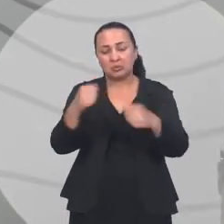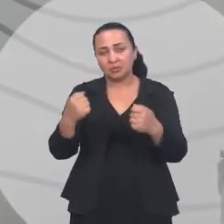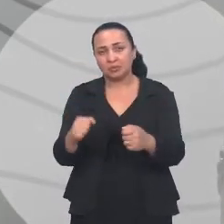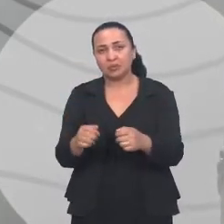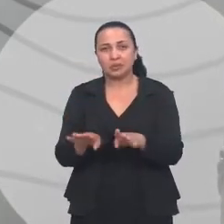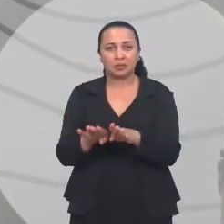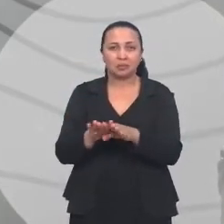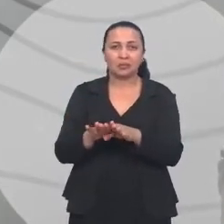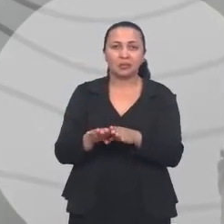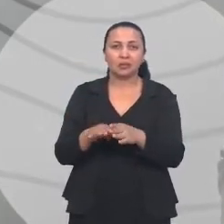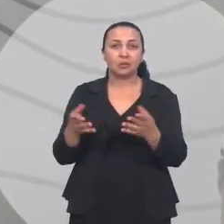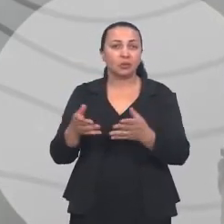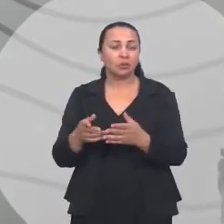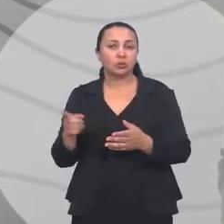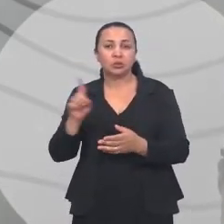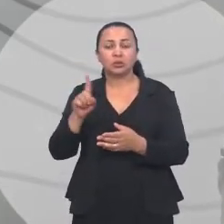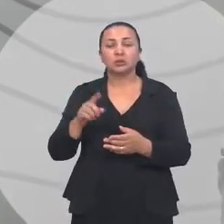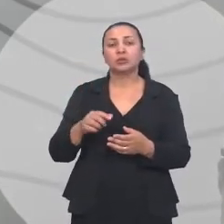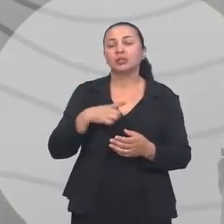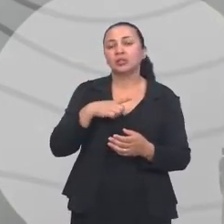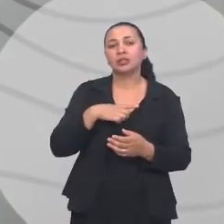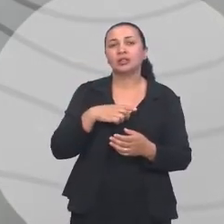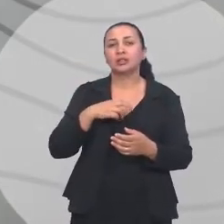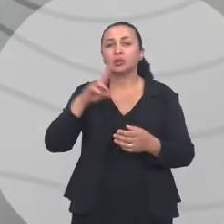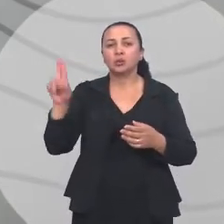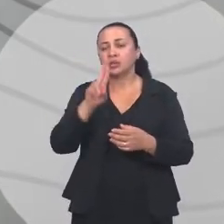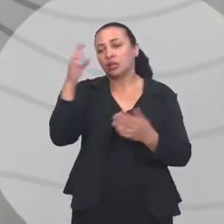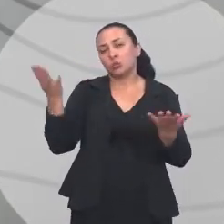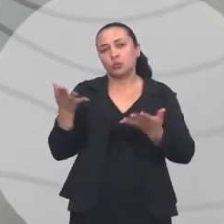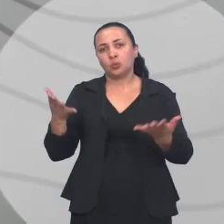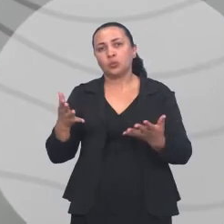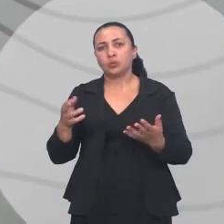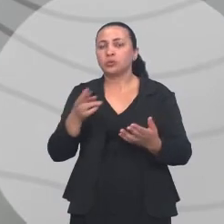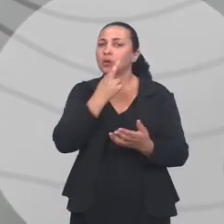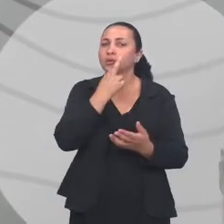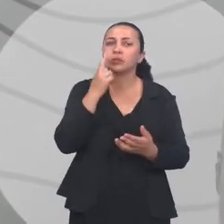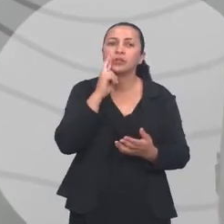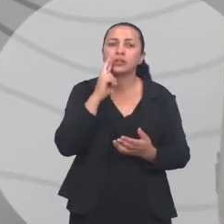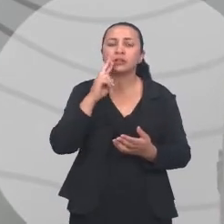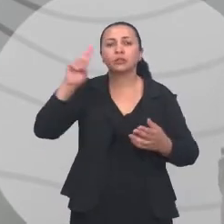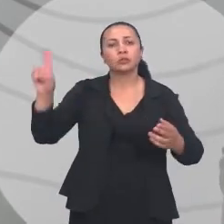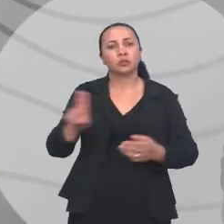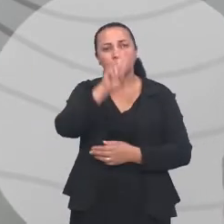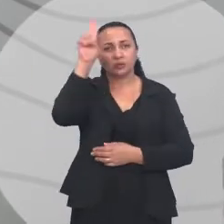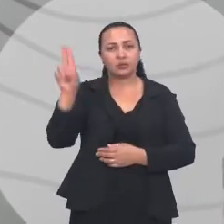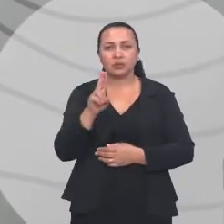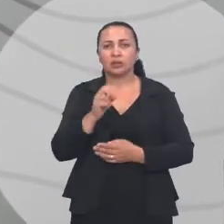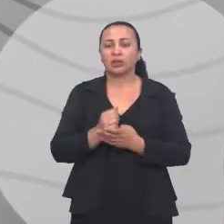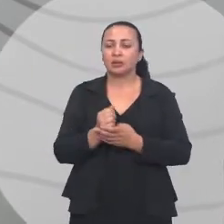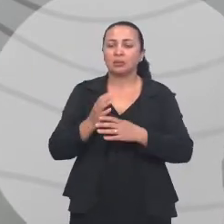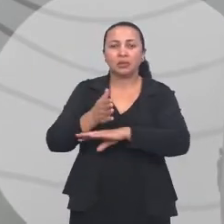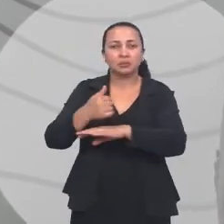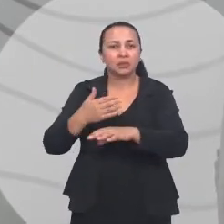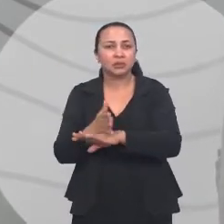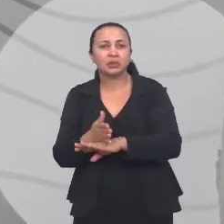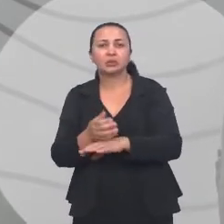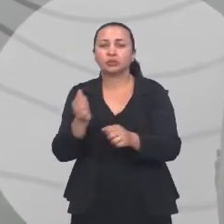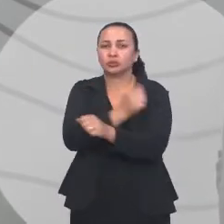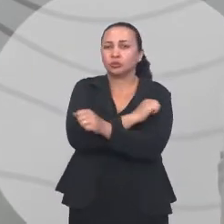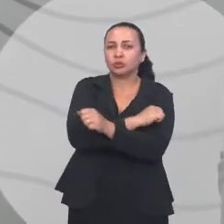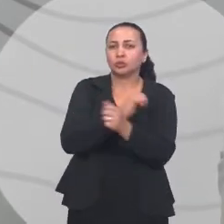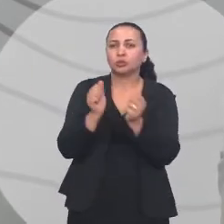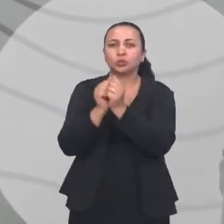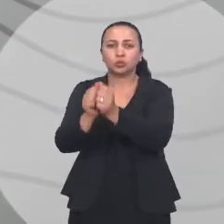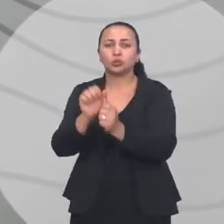utilizados hoje né o nosso risco os nossos restaurantes universitários os nossos programas de participação estudantil em eventos